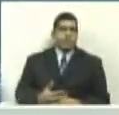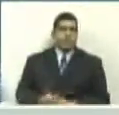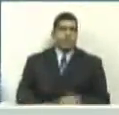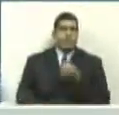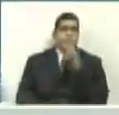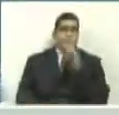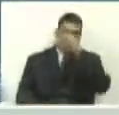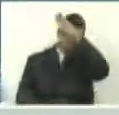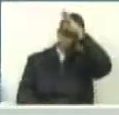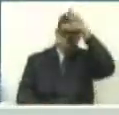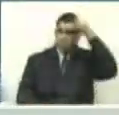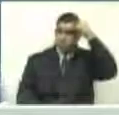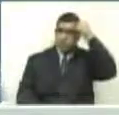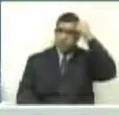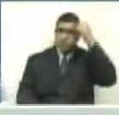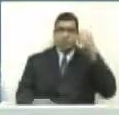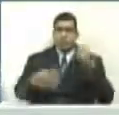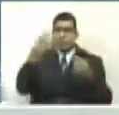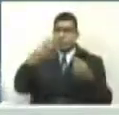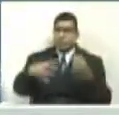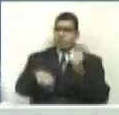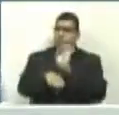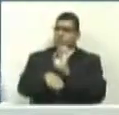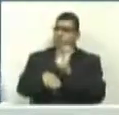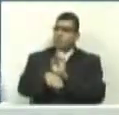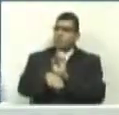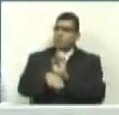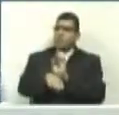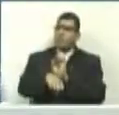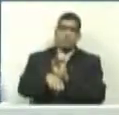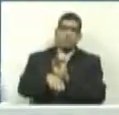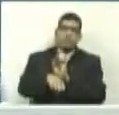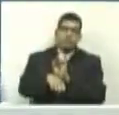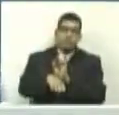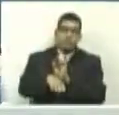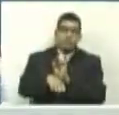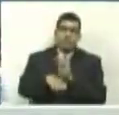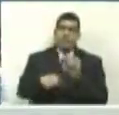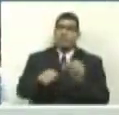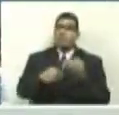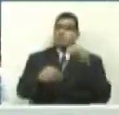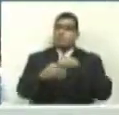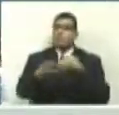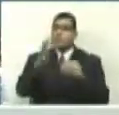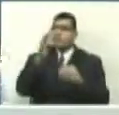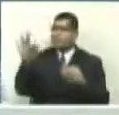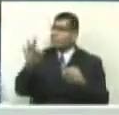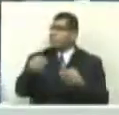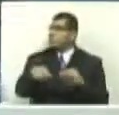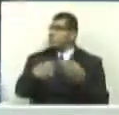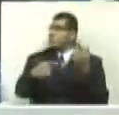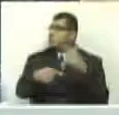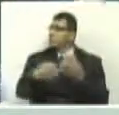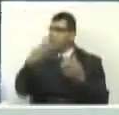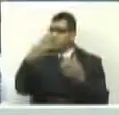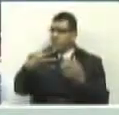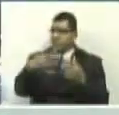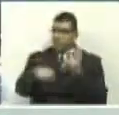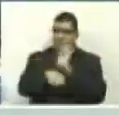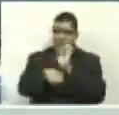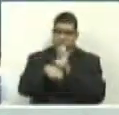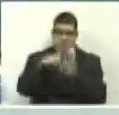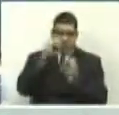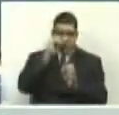O Amazonas é o 4º estado mais rico da federação. E é o 4º estado que